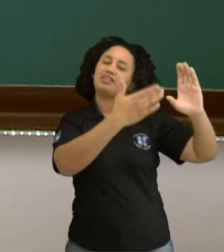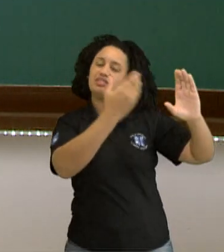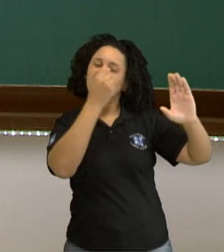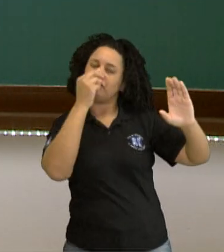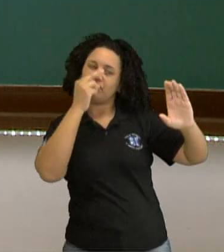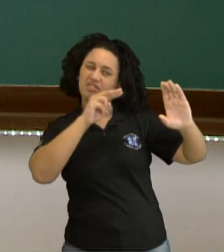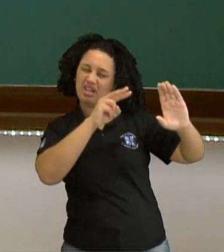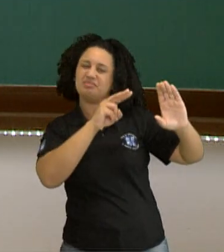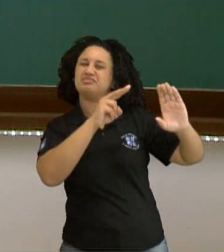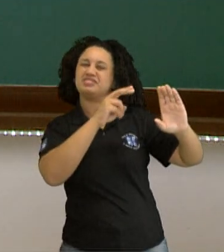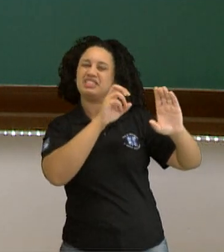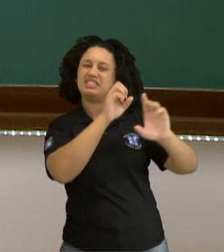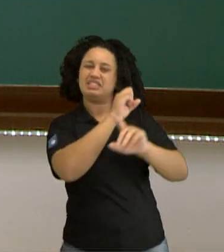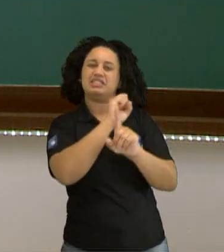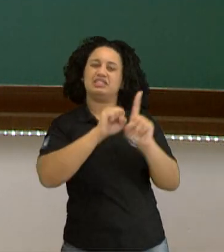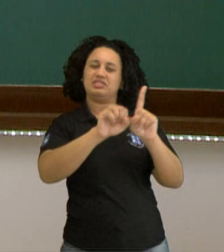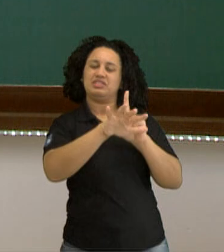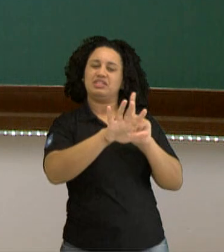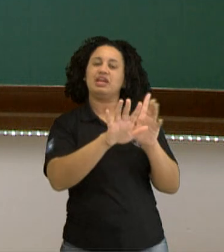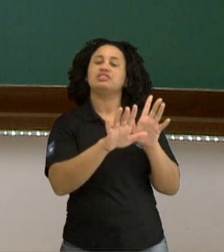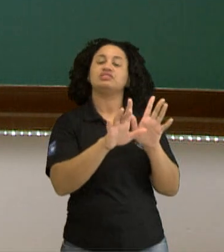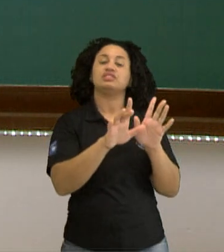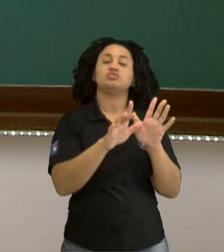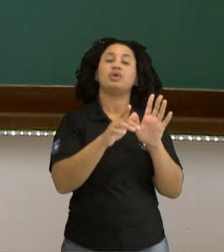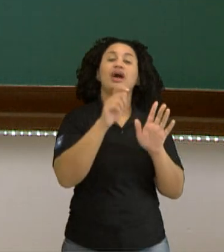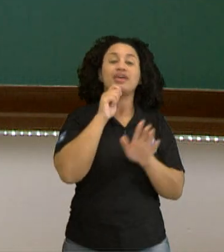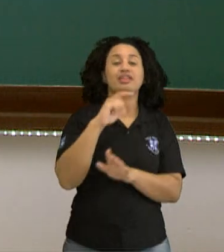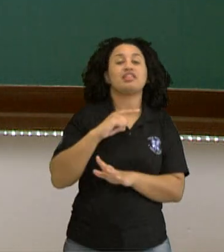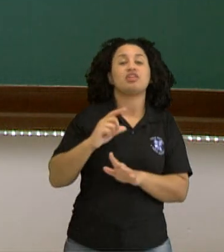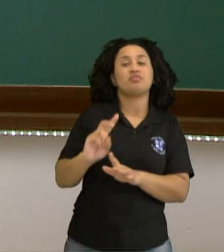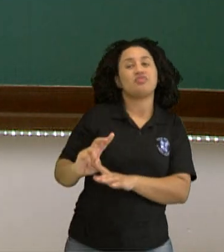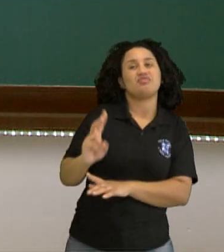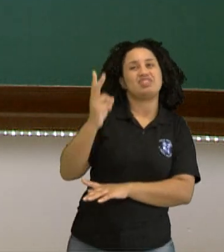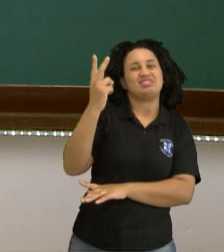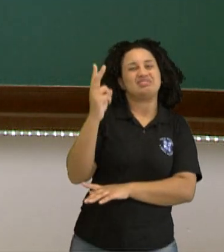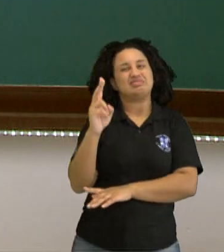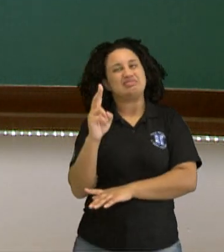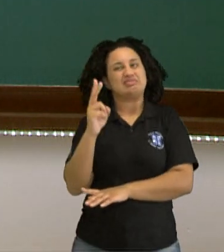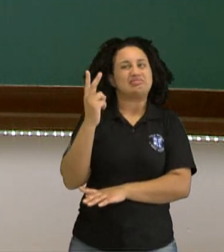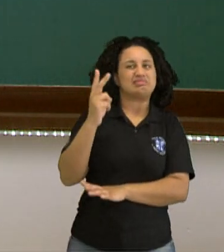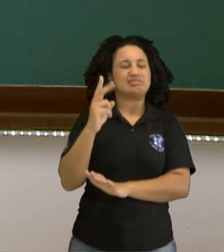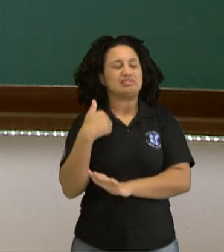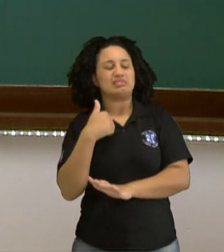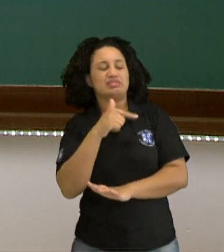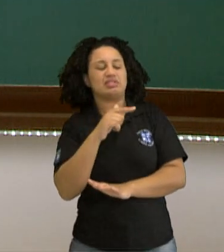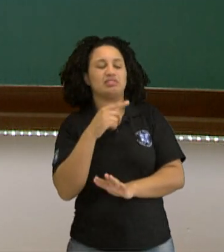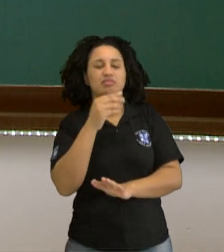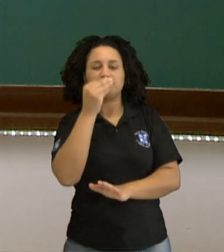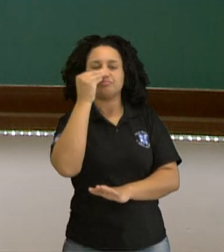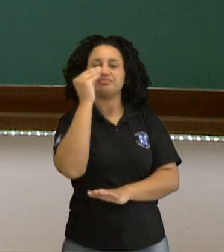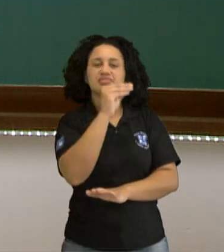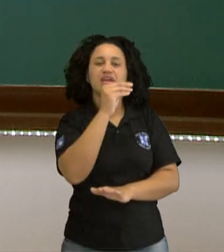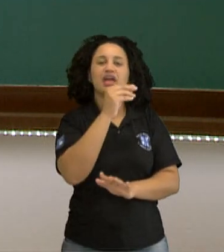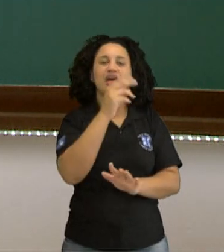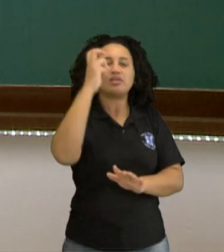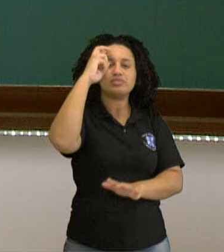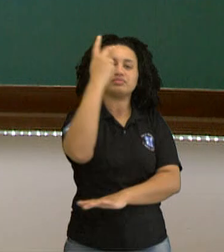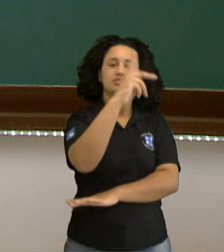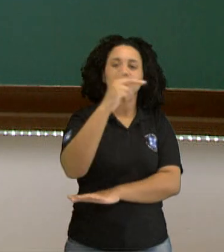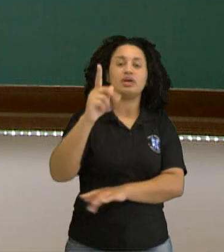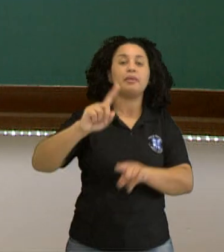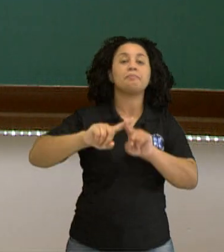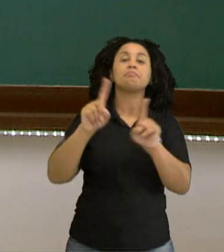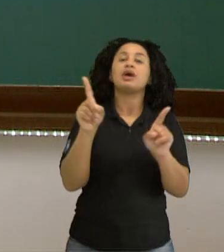né, uma espécie ainda de desvalorização do outro. É claro que isso ainda existe. Entretanto, né, não temos assim